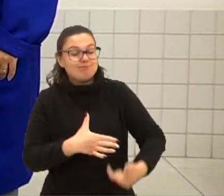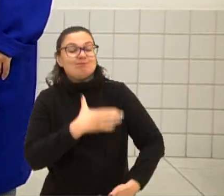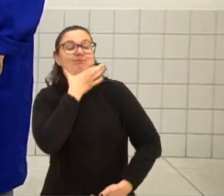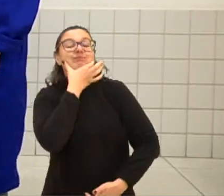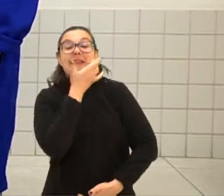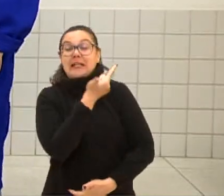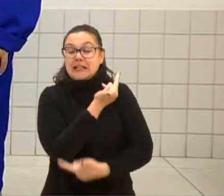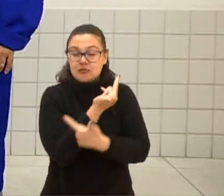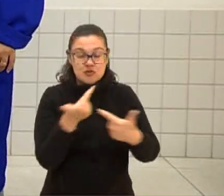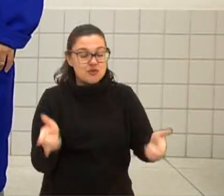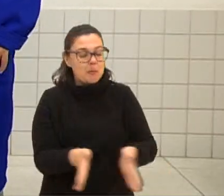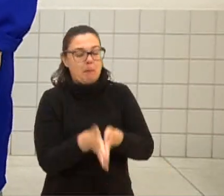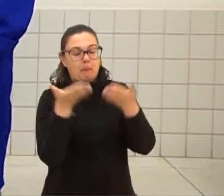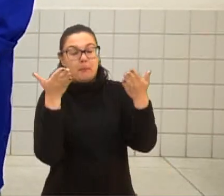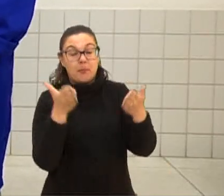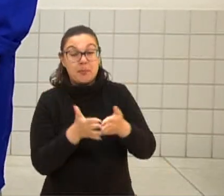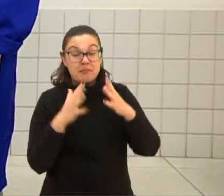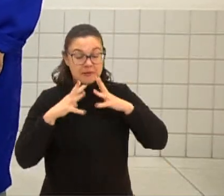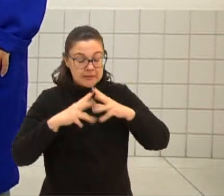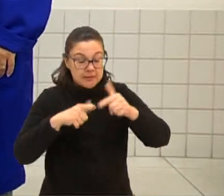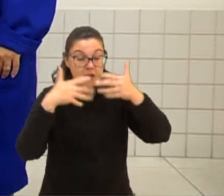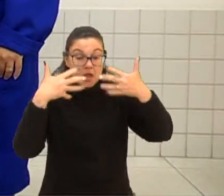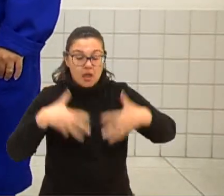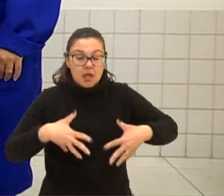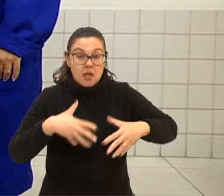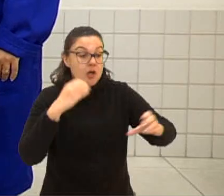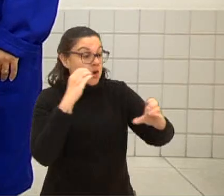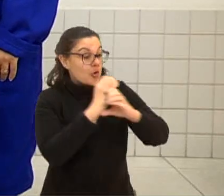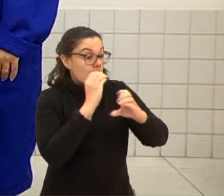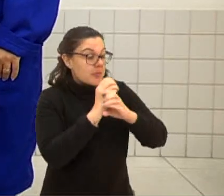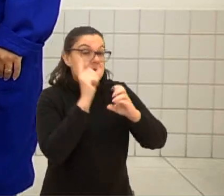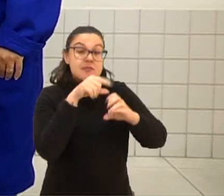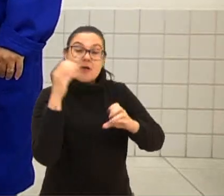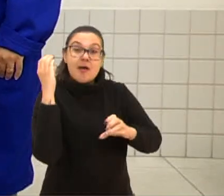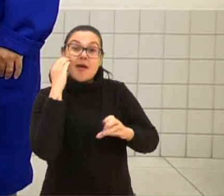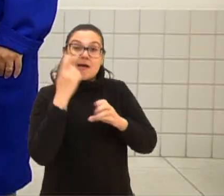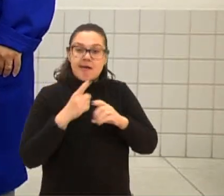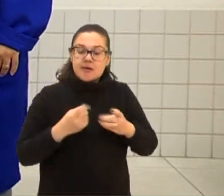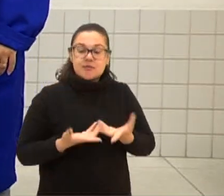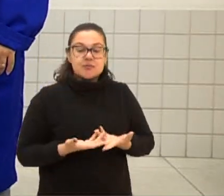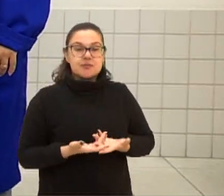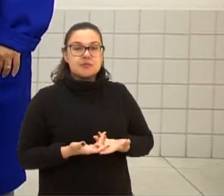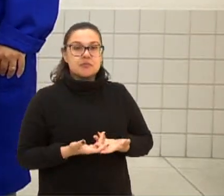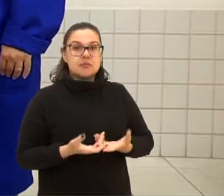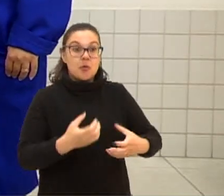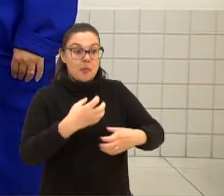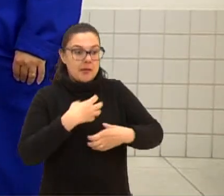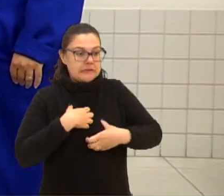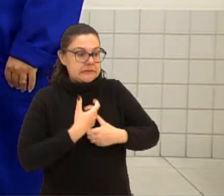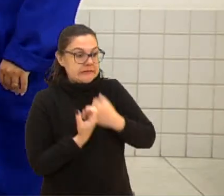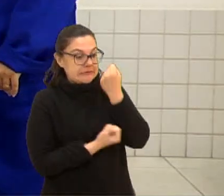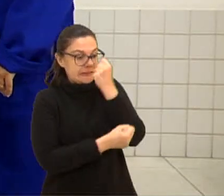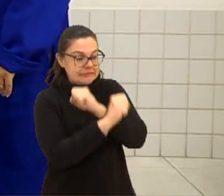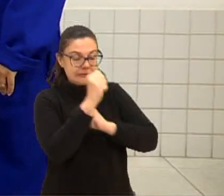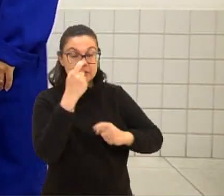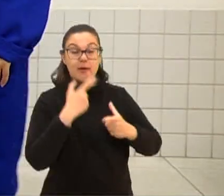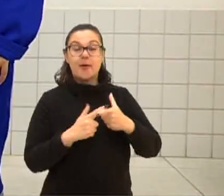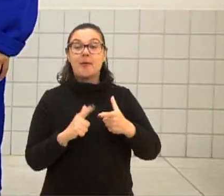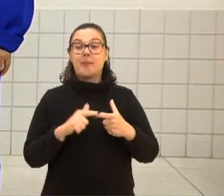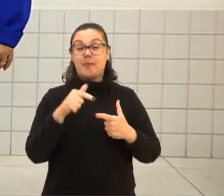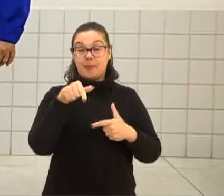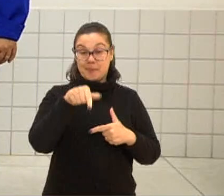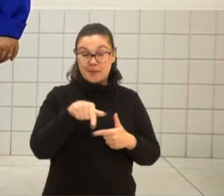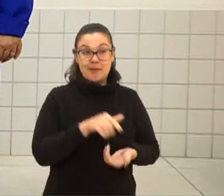York. Então, era um cenário terrível e que a comunicação era rádio. Então imagine o estresse causado pelo programa do